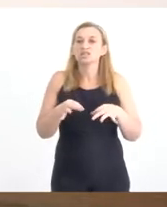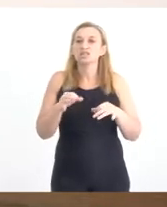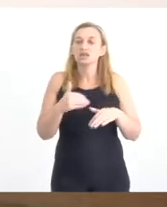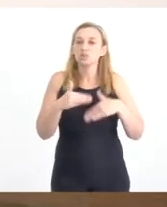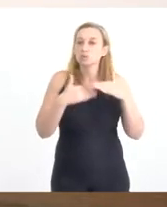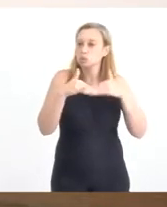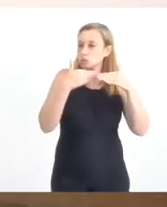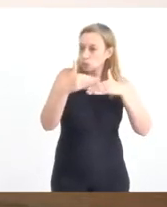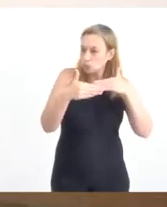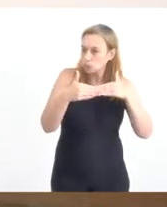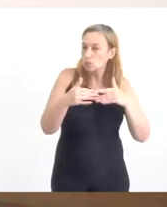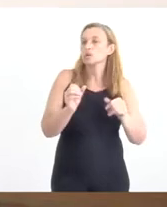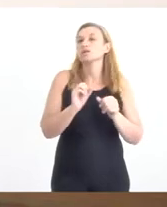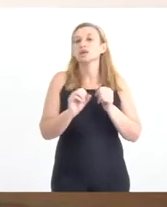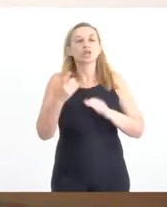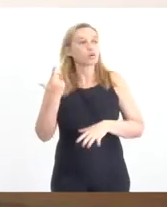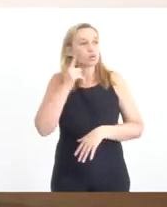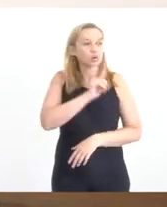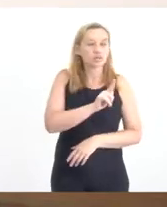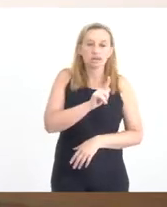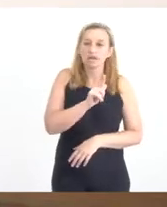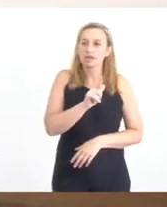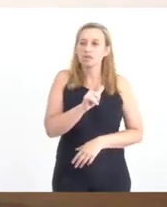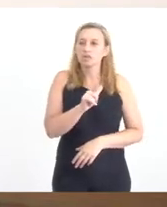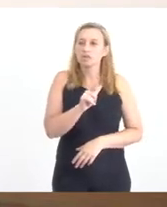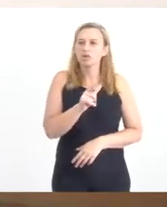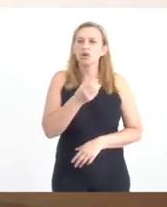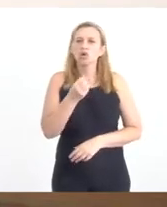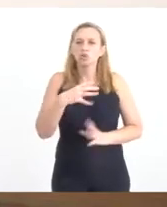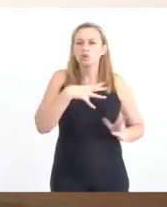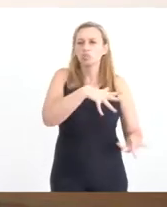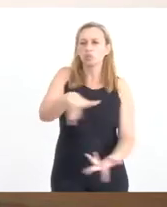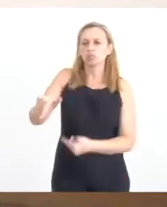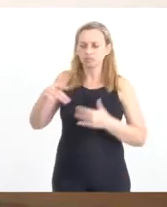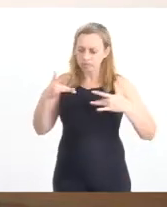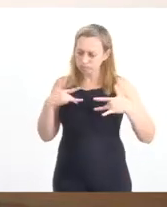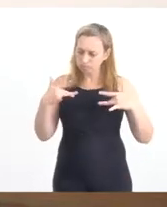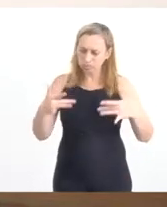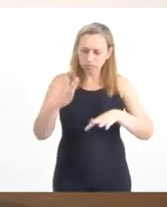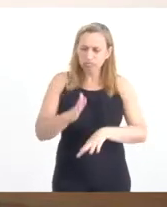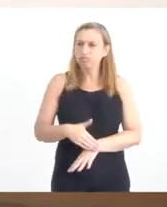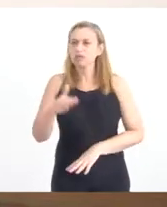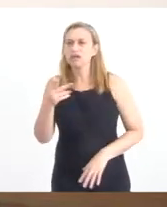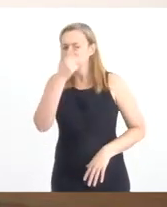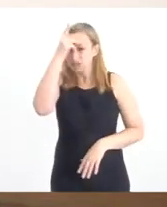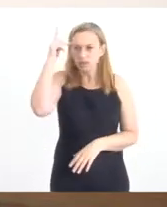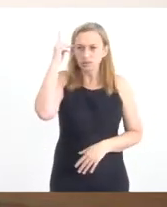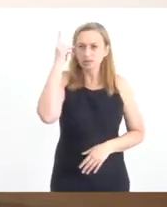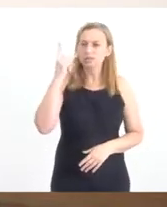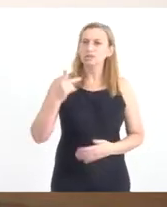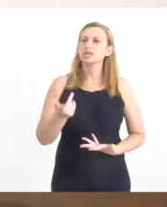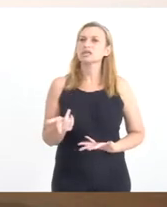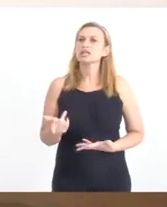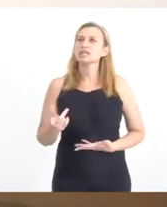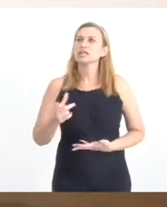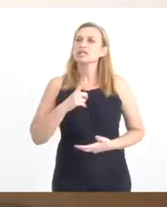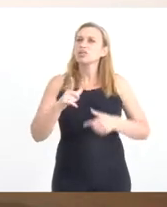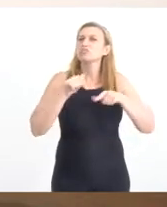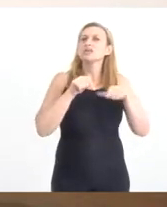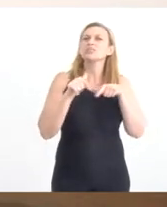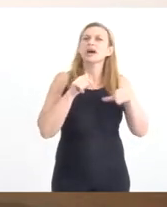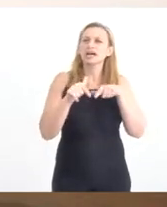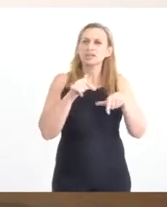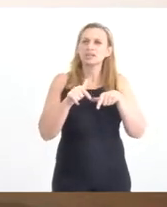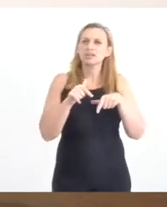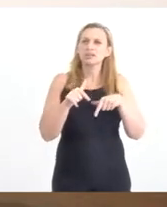processo avançar para que a gente consiga um mundo mais solidário né onde as pessoas pelo mínimo tem um trabalho